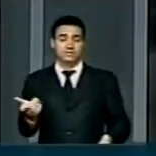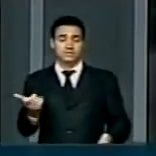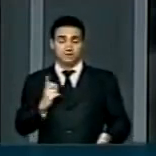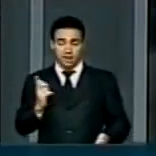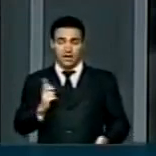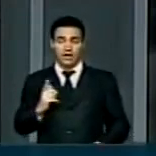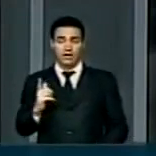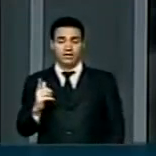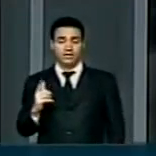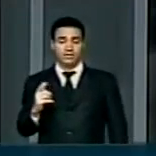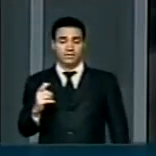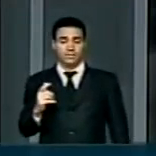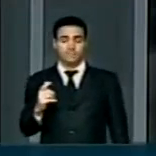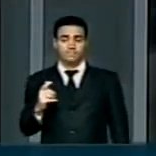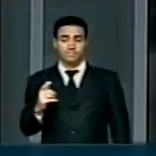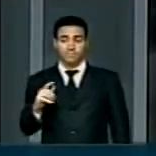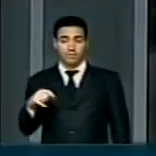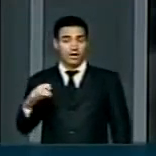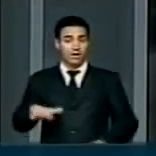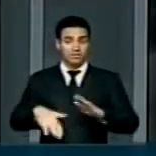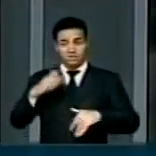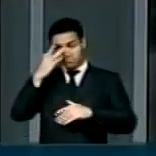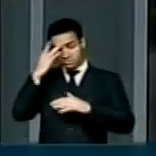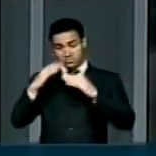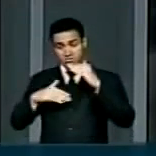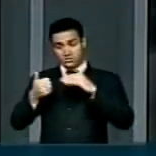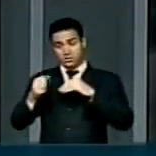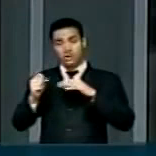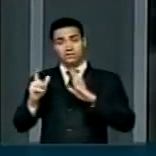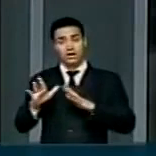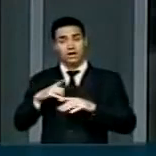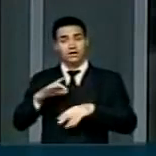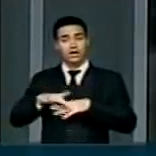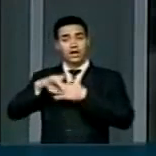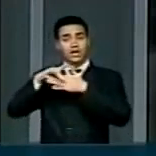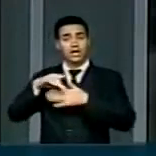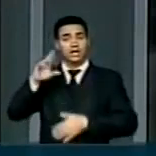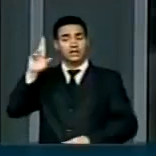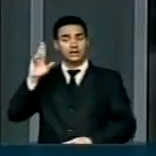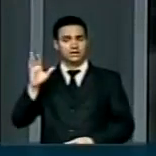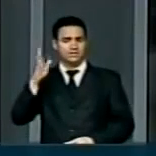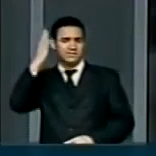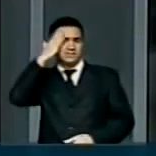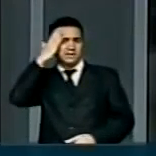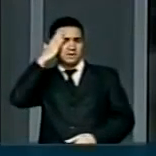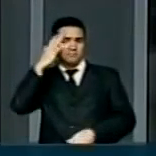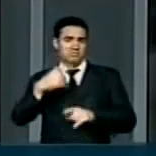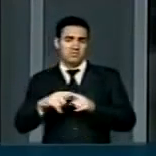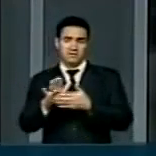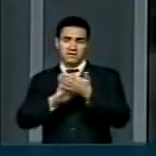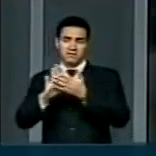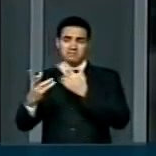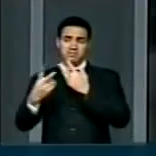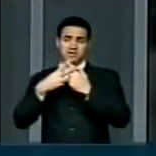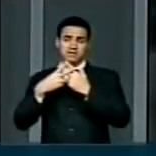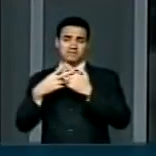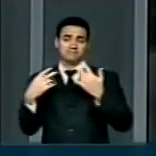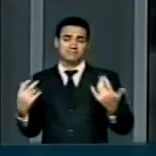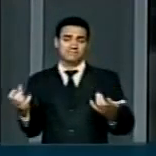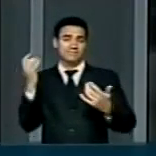lideram essas organizações. Consciente da inaputabilidade, eles são muito